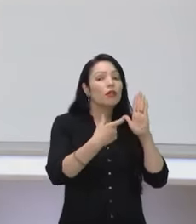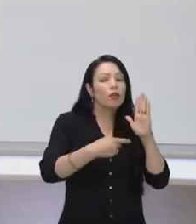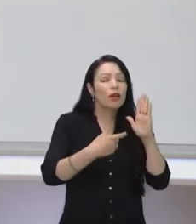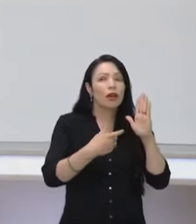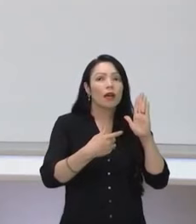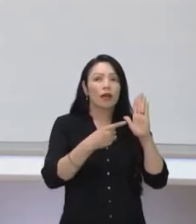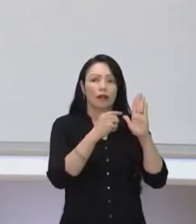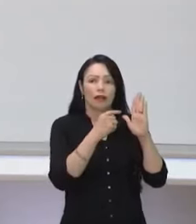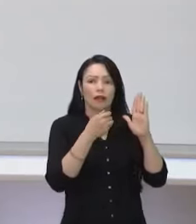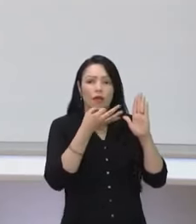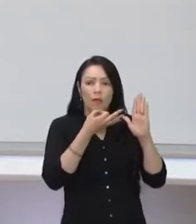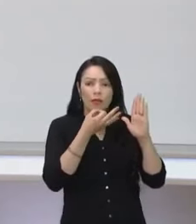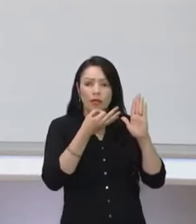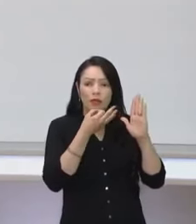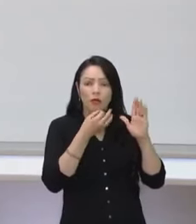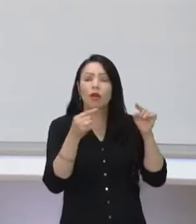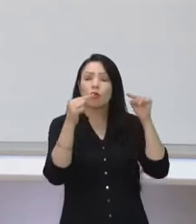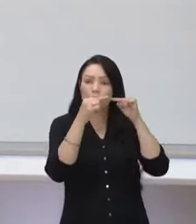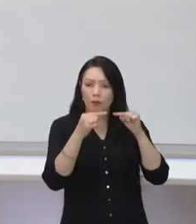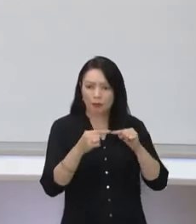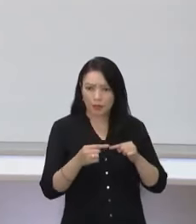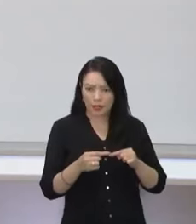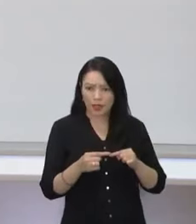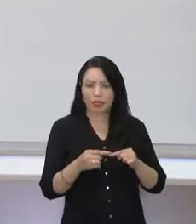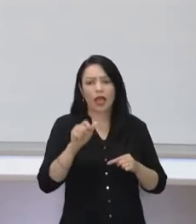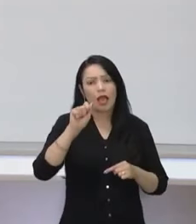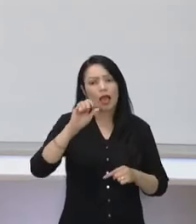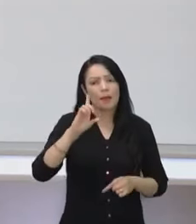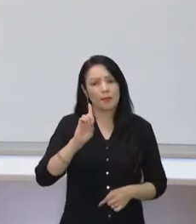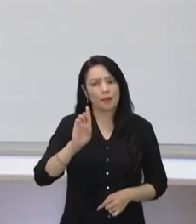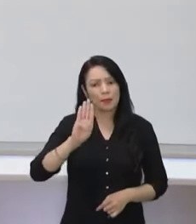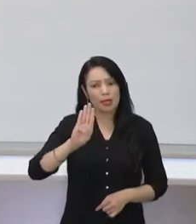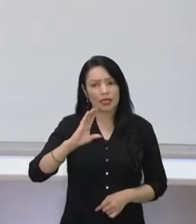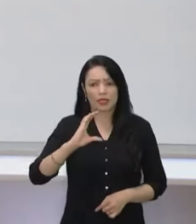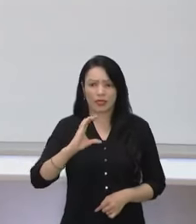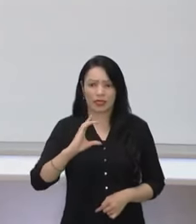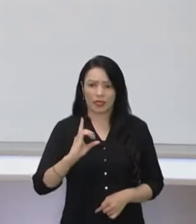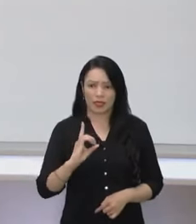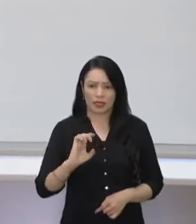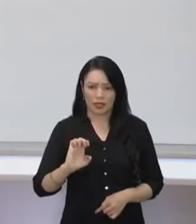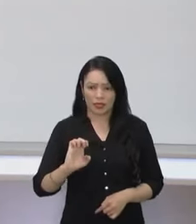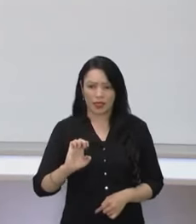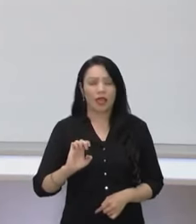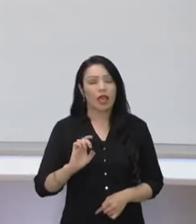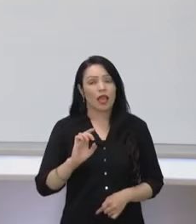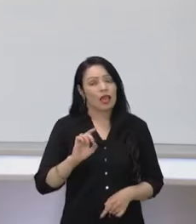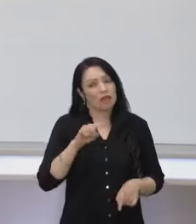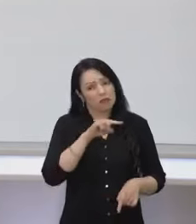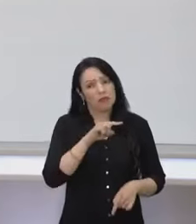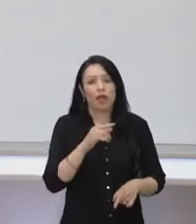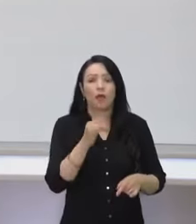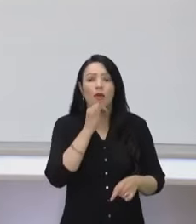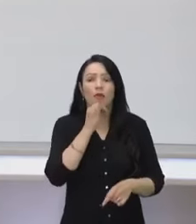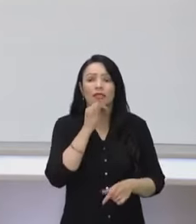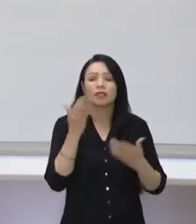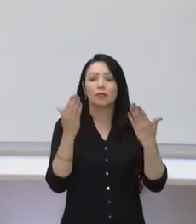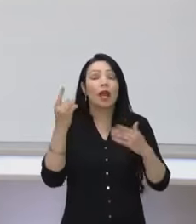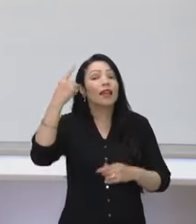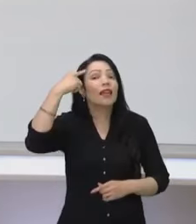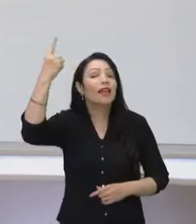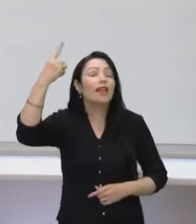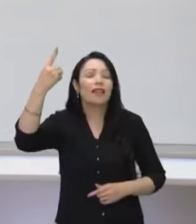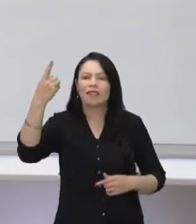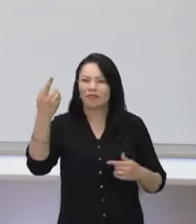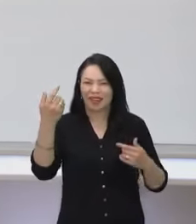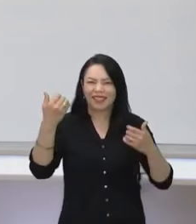aquele argumento se encaixa em uma dessas características que foi colocada. Nesse caso, é um exemplo. É como se você estivesse contando uma história e você fala, ó, lembra quando aquela pessoa